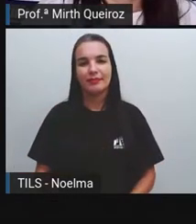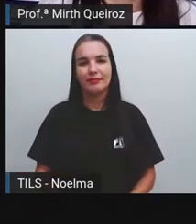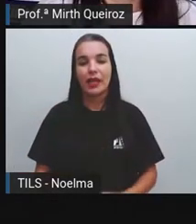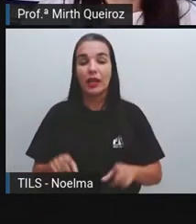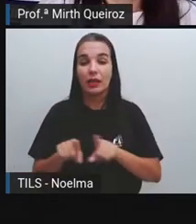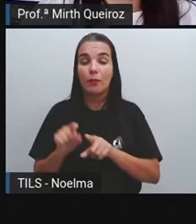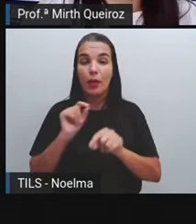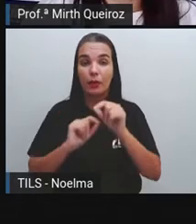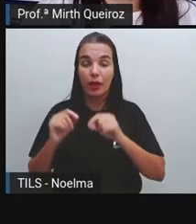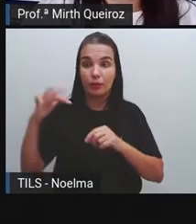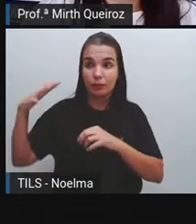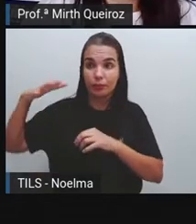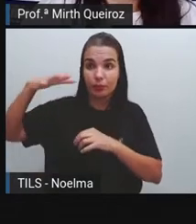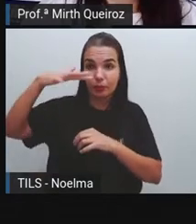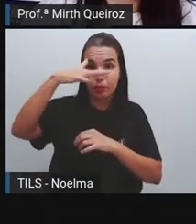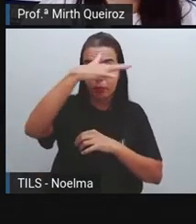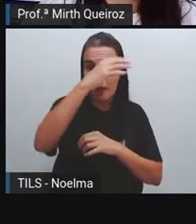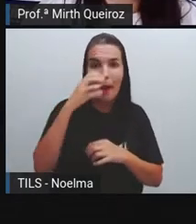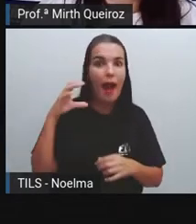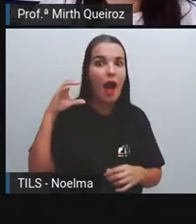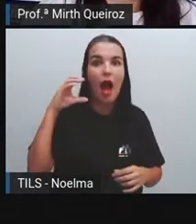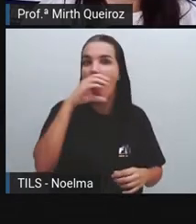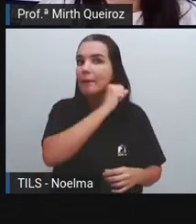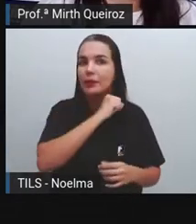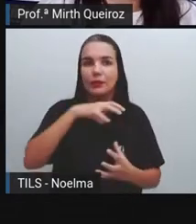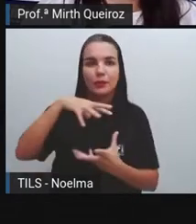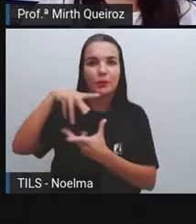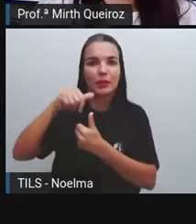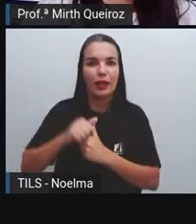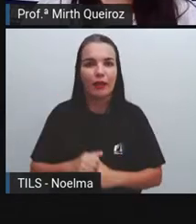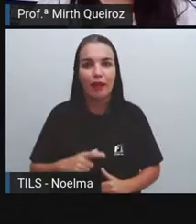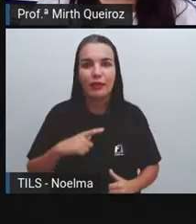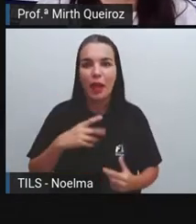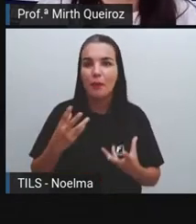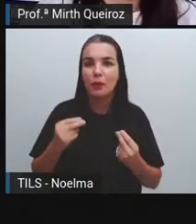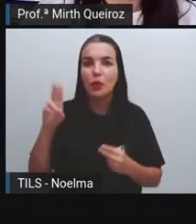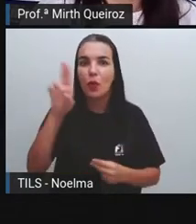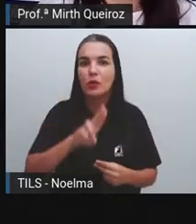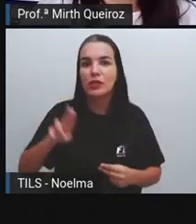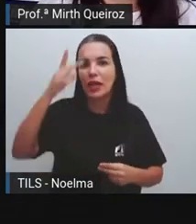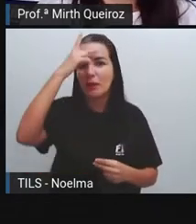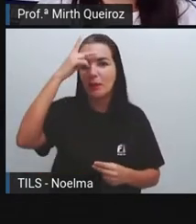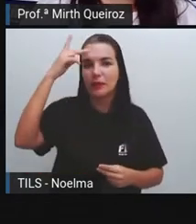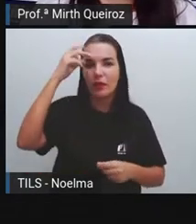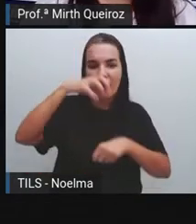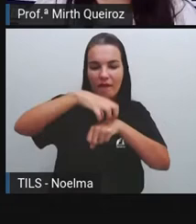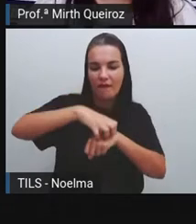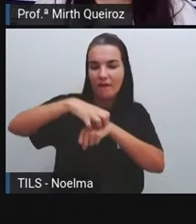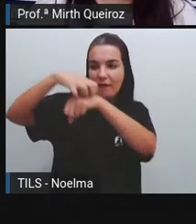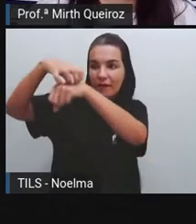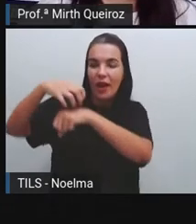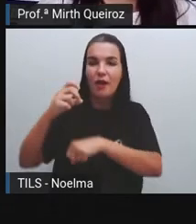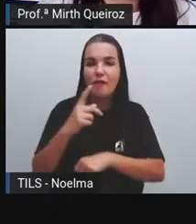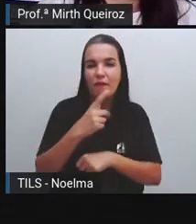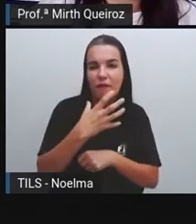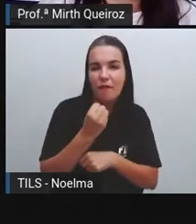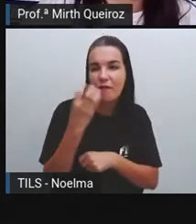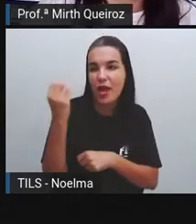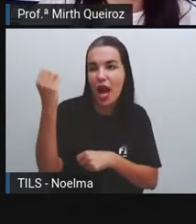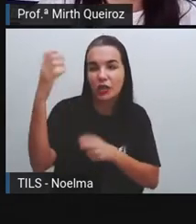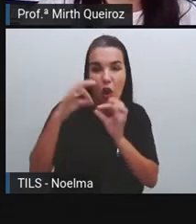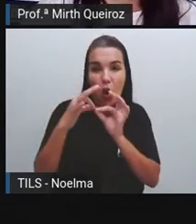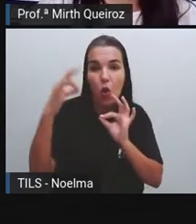O transporte aéreo, ele é o mais rápido do planeta. Ele é muito utilizado por pessoas que fazem viagens a longas